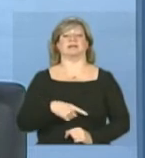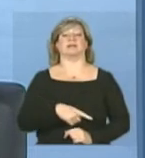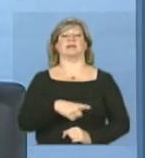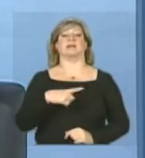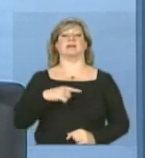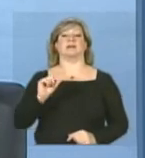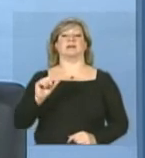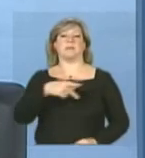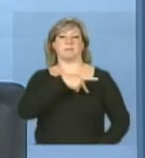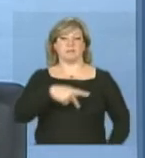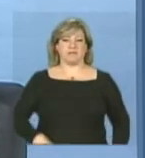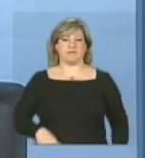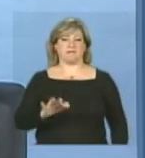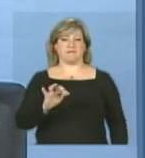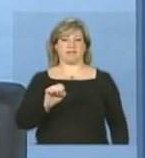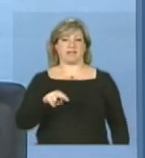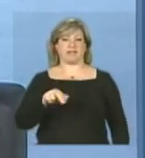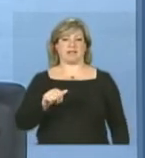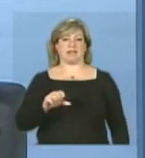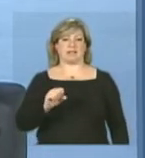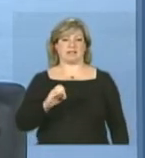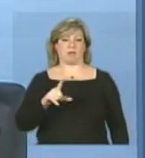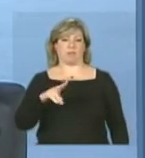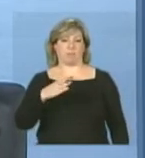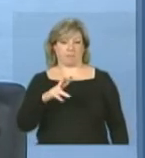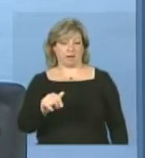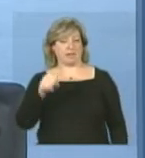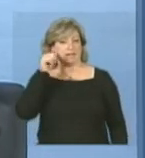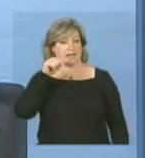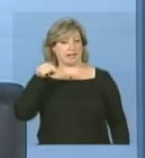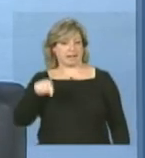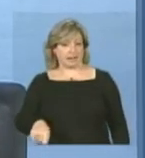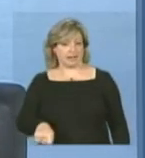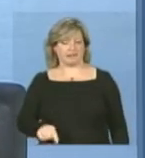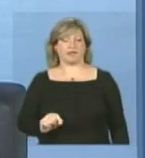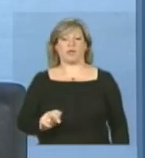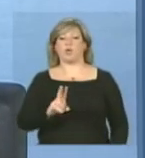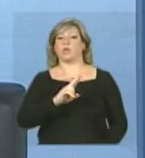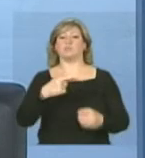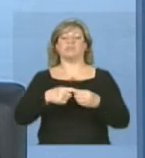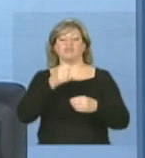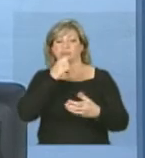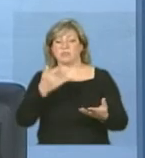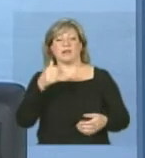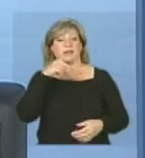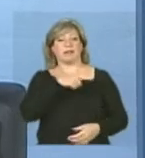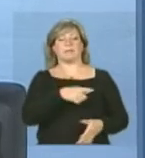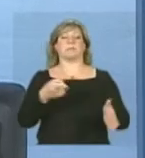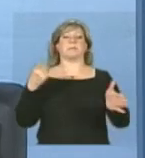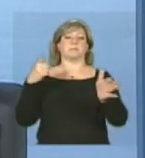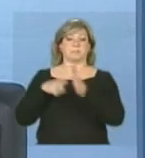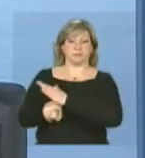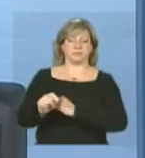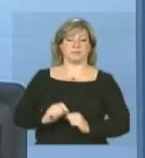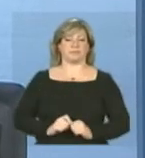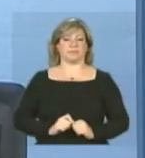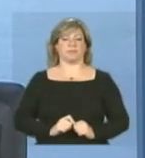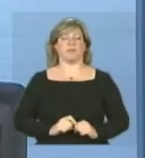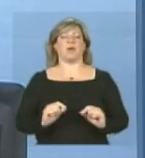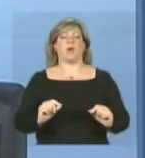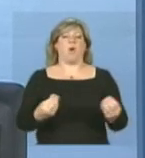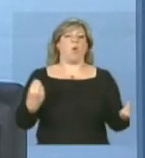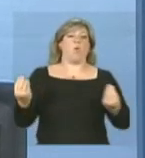da FENACELBRA. Ela, não tem o nome da cidade dela aqui. Como acontece a discussão